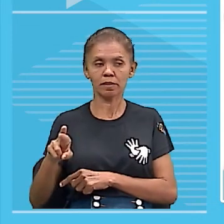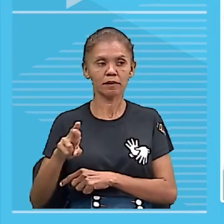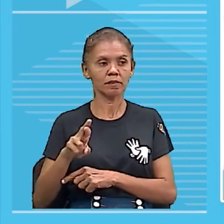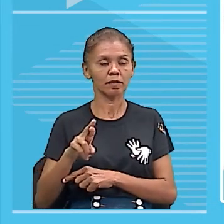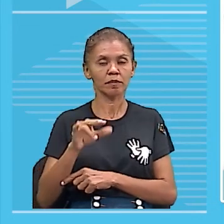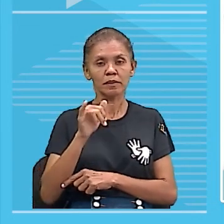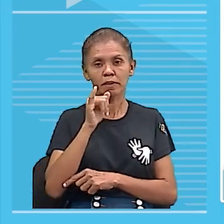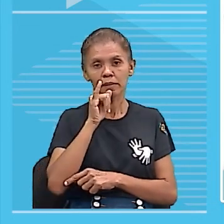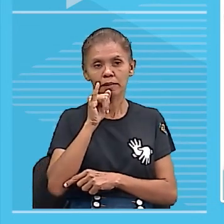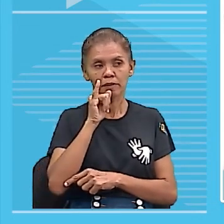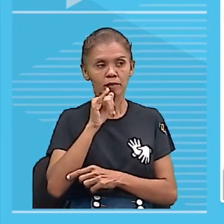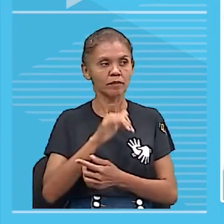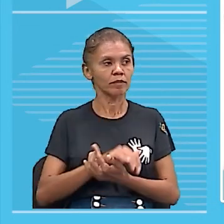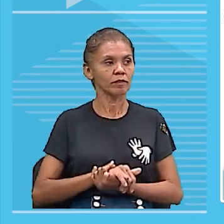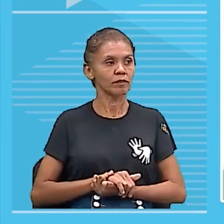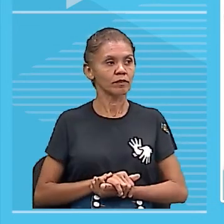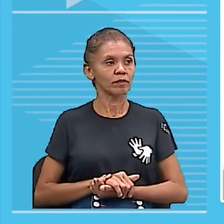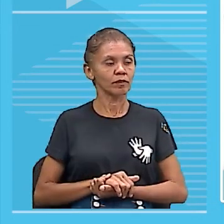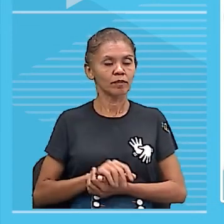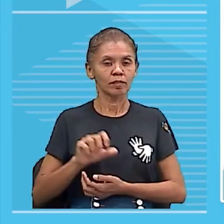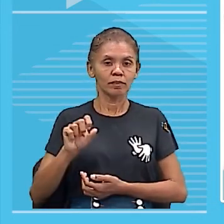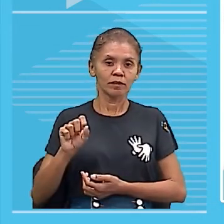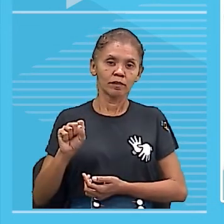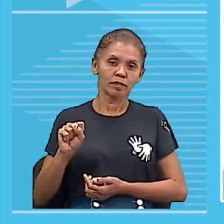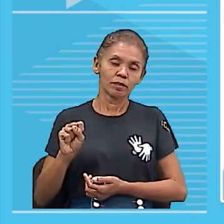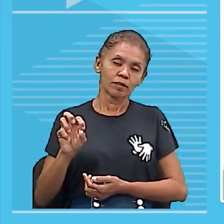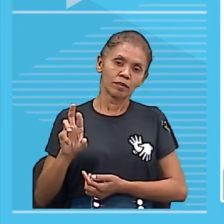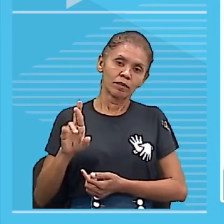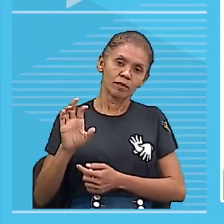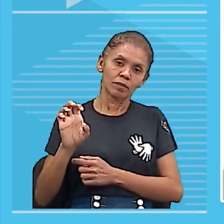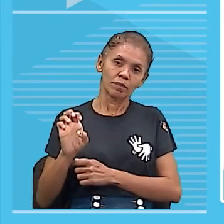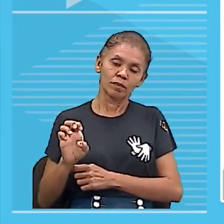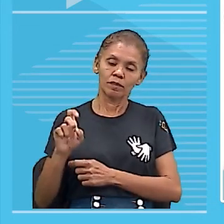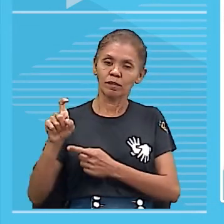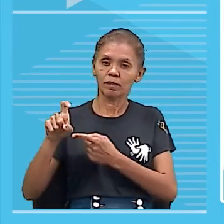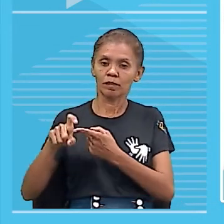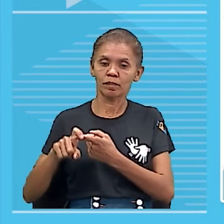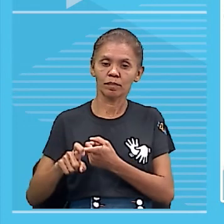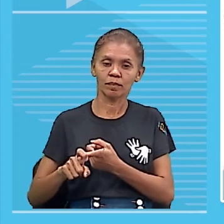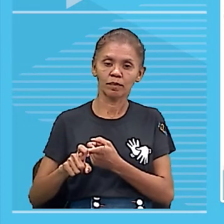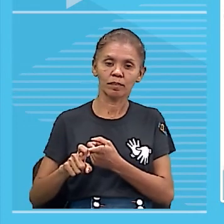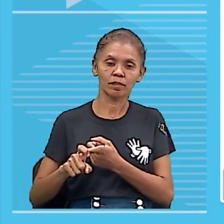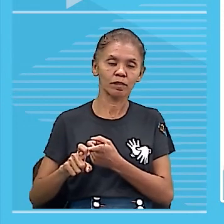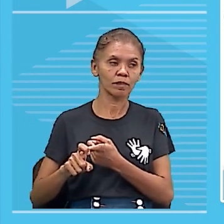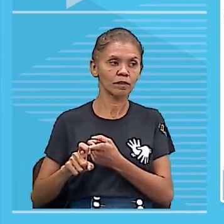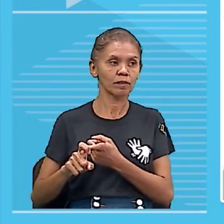por exemplo eu tenho em série um resistor